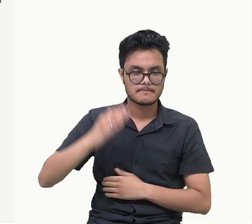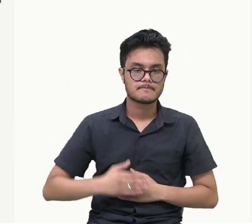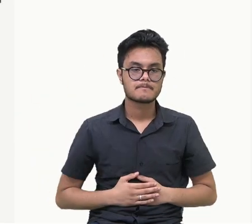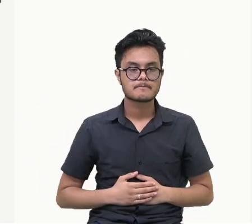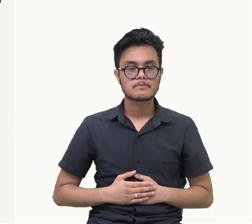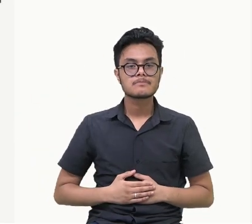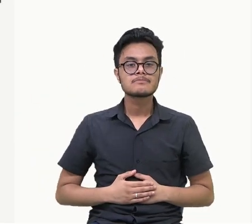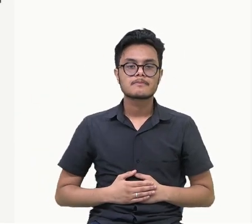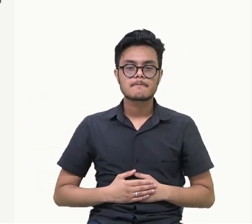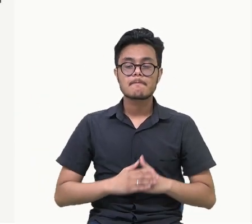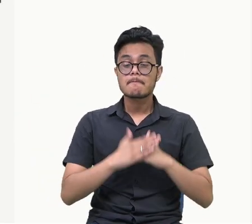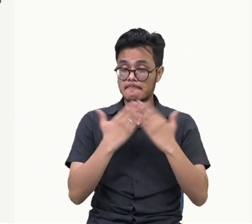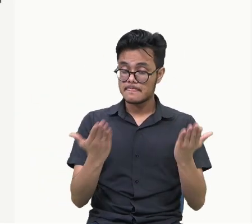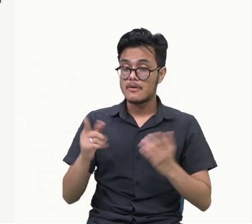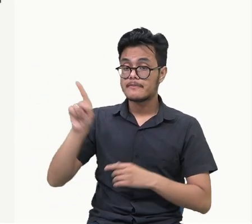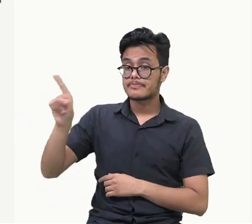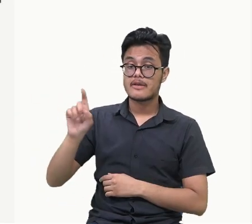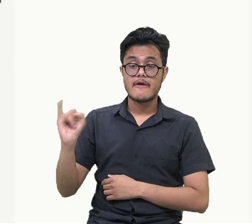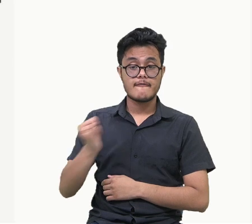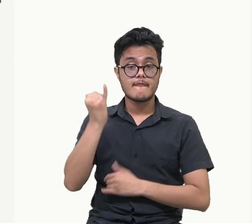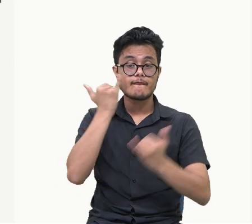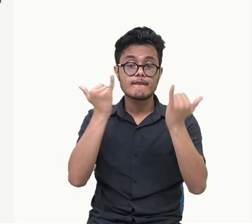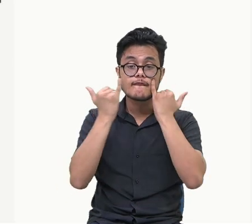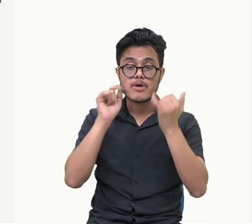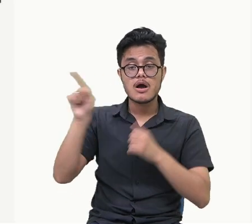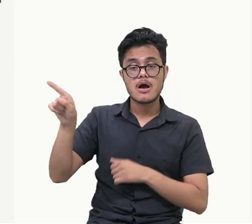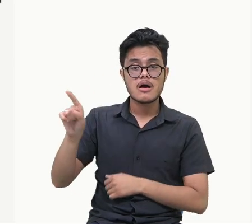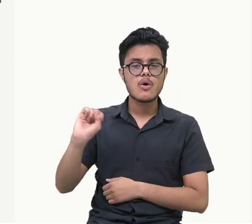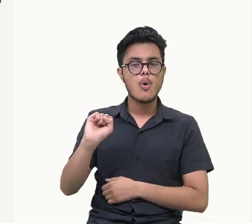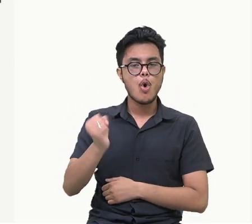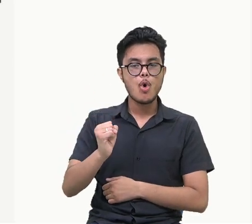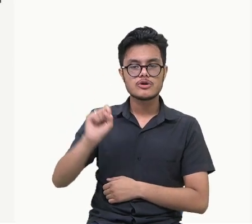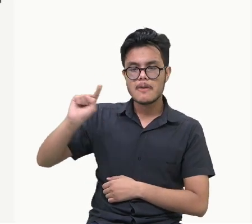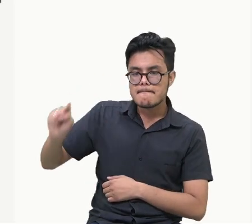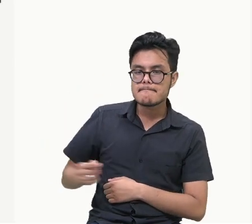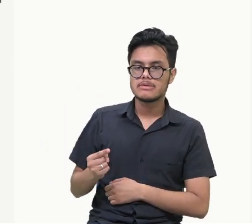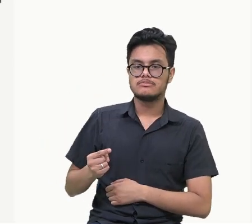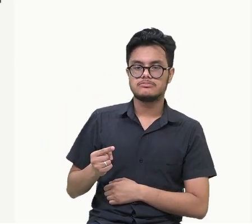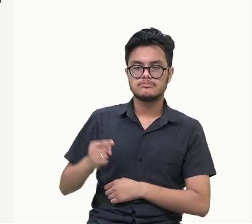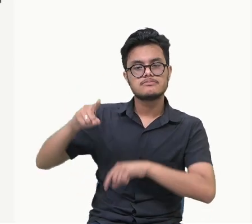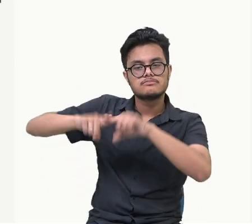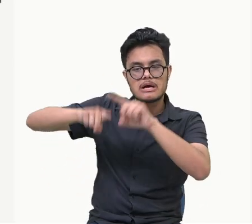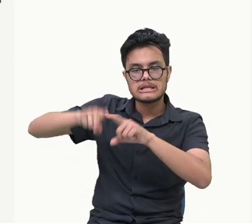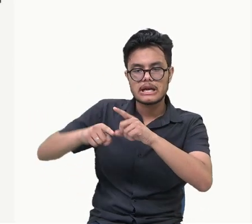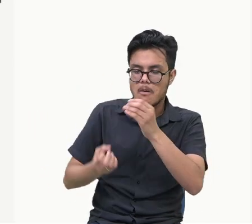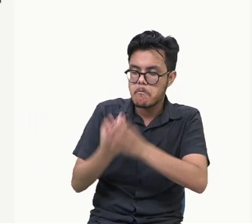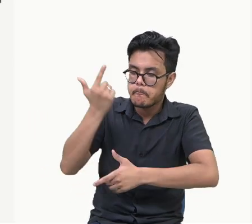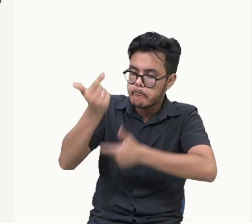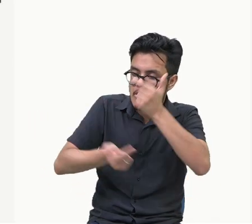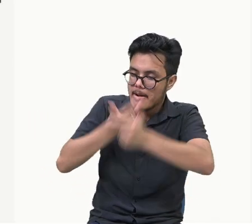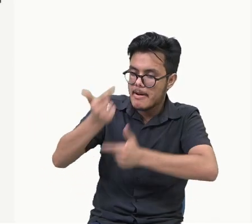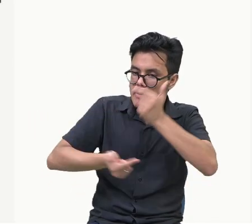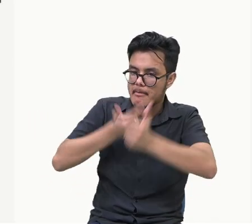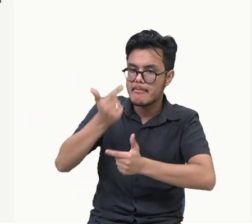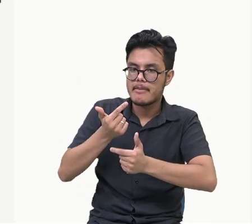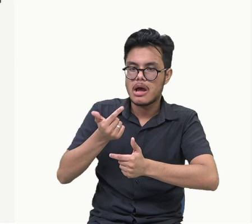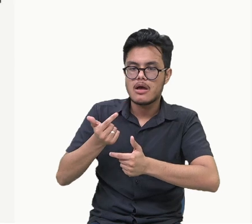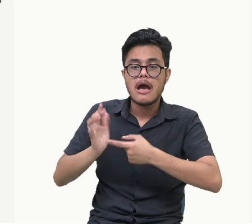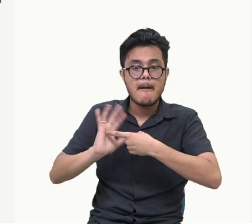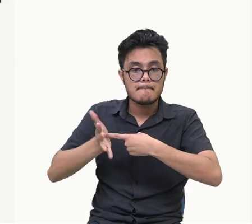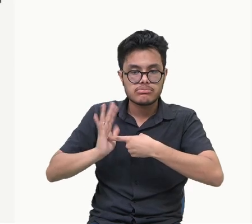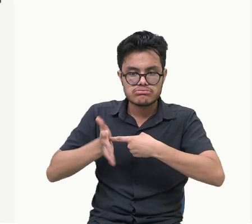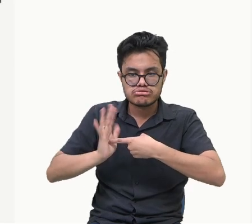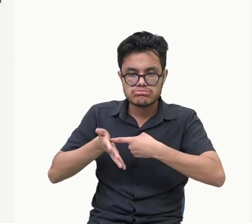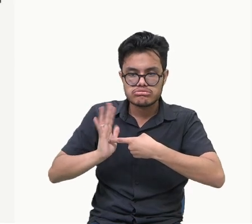primeira informação relevante para nós é essa daí, esse quantitativo de 8.000 unidades,